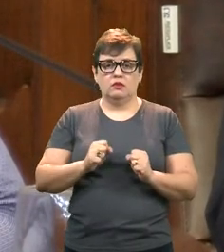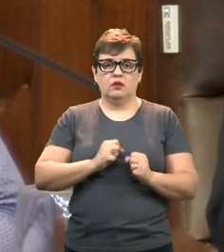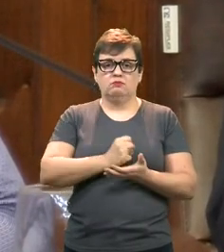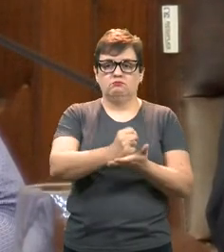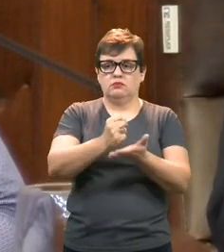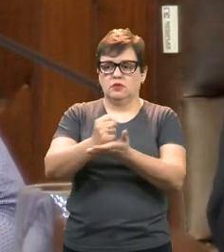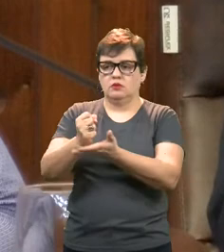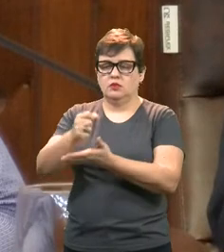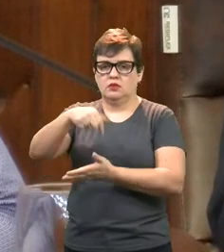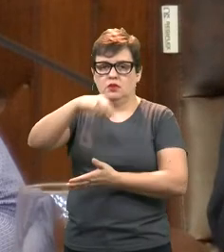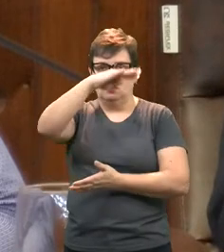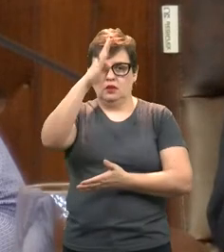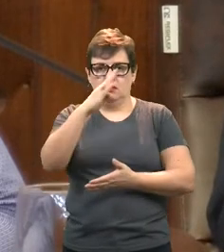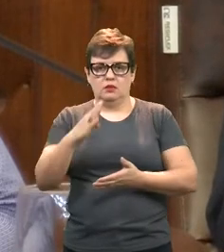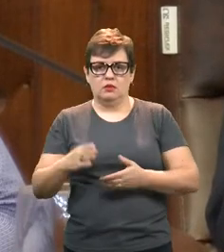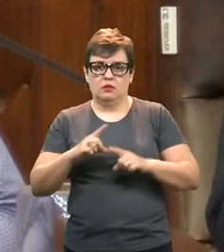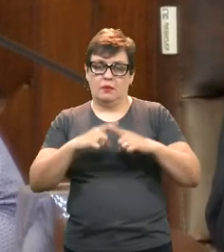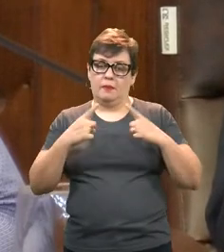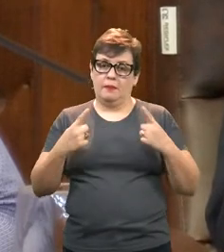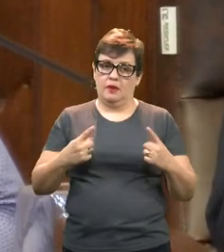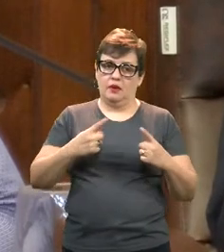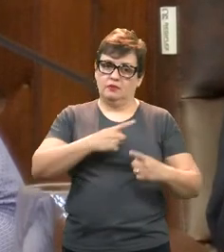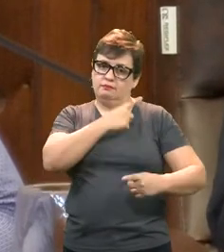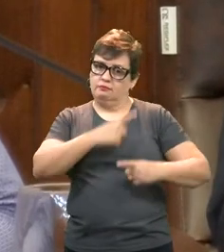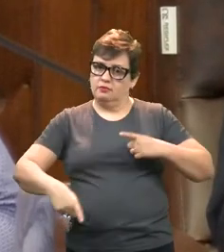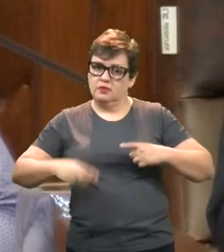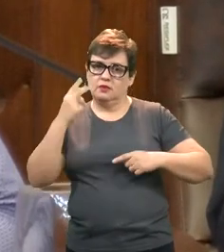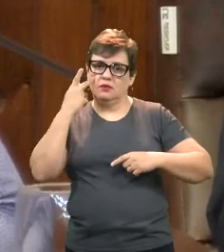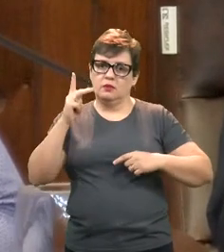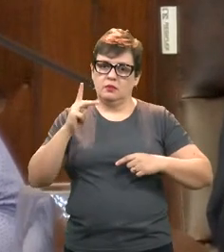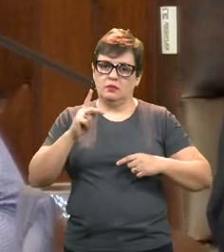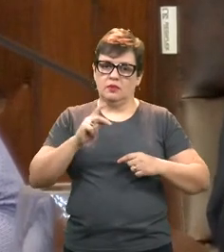seguir com a proibição do cultivo para fim